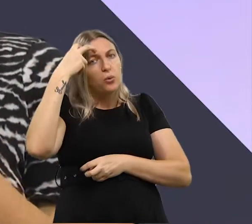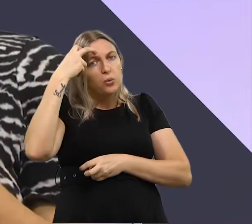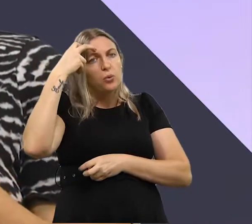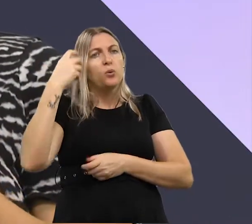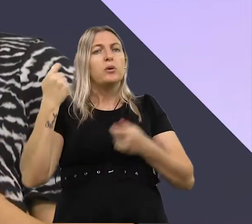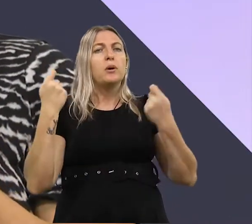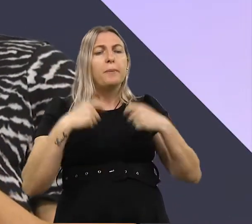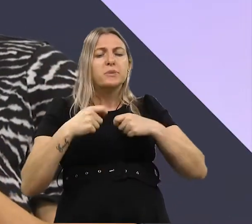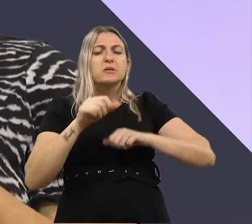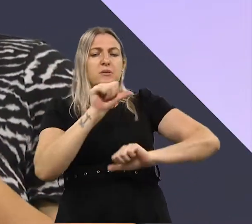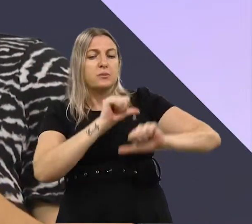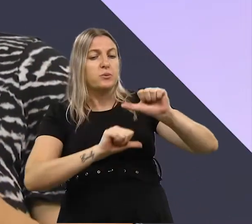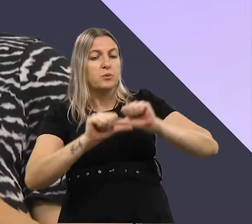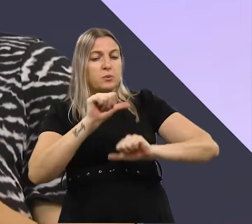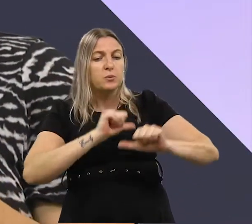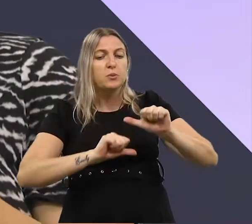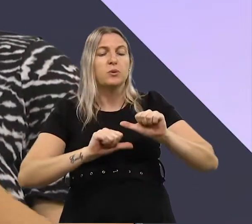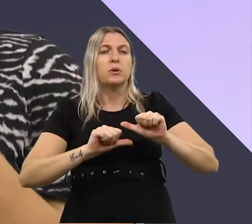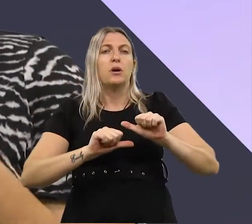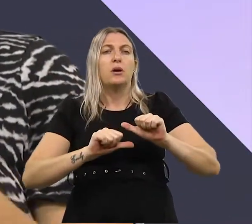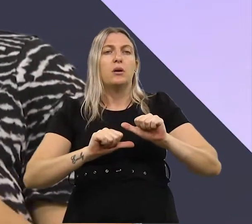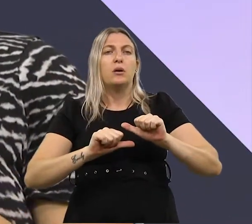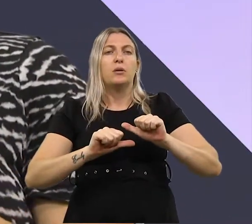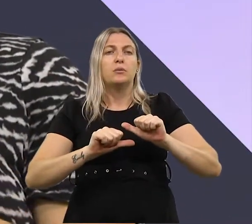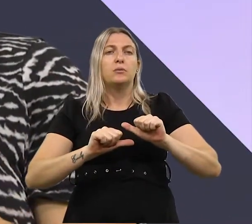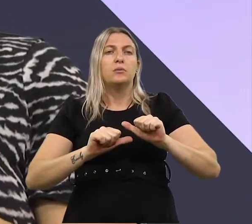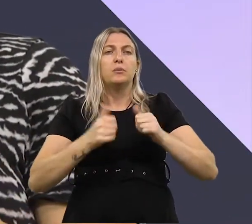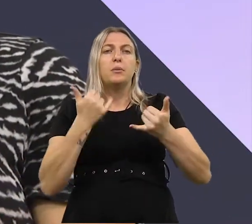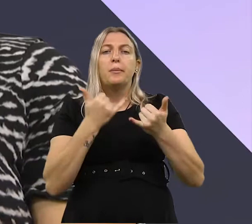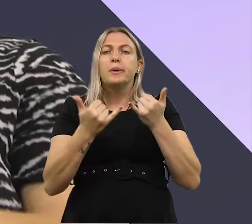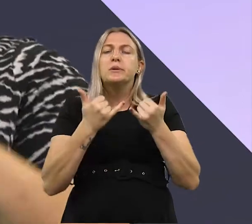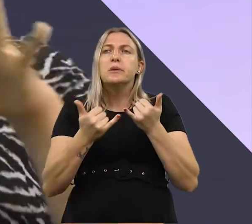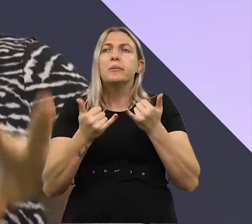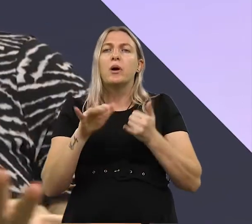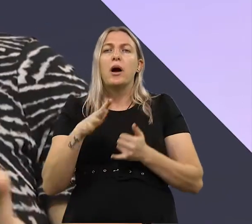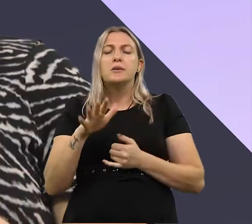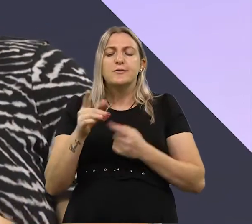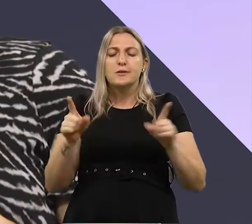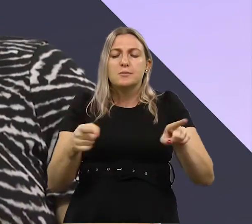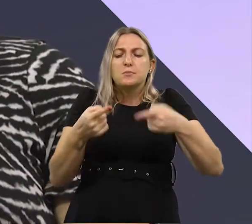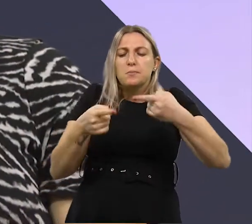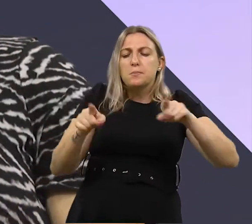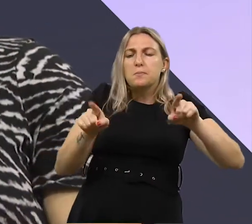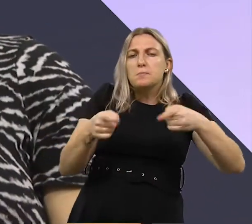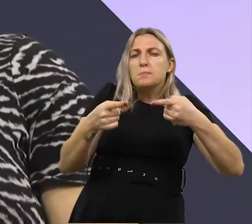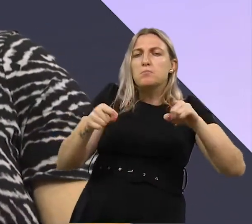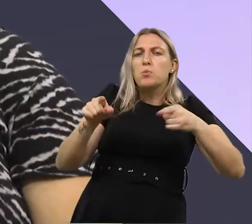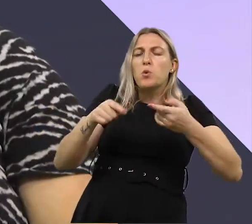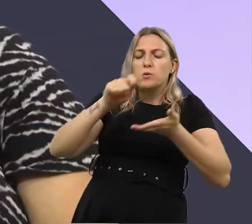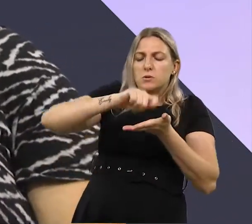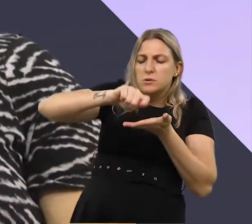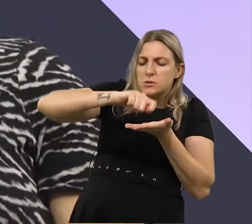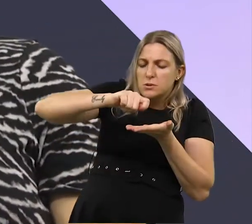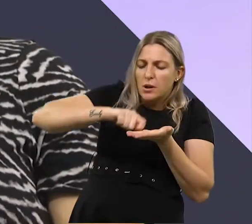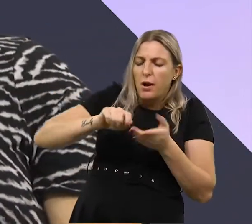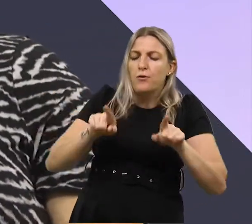que é isso que nós precisamos mudar, né? Desde uma música que você compõe, às vezes ela tem